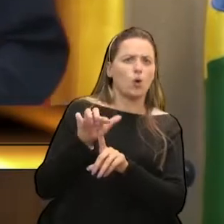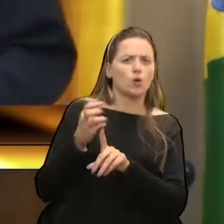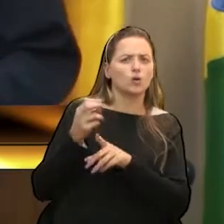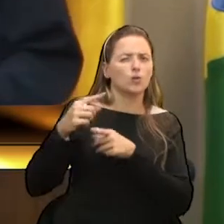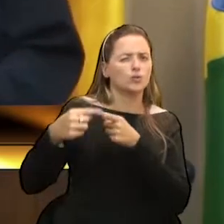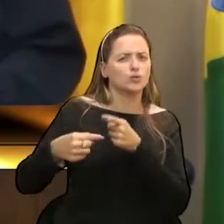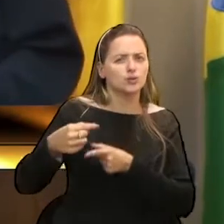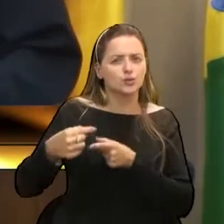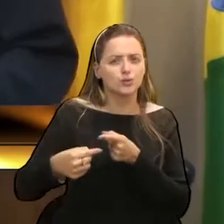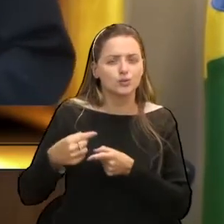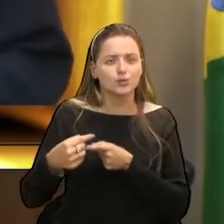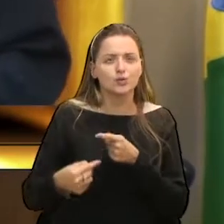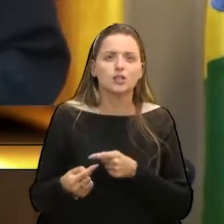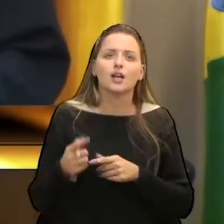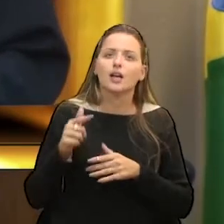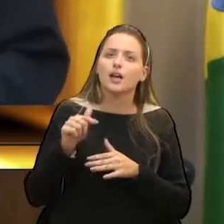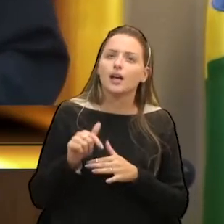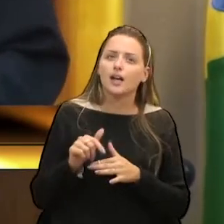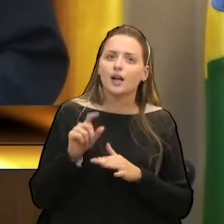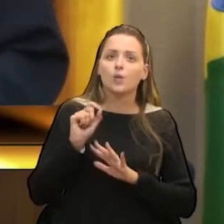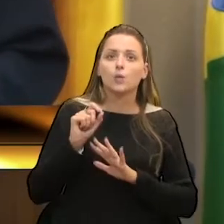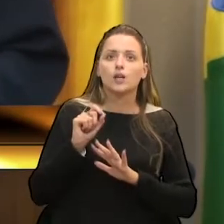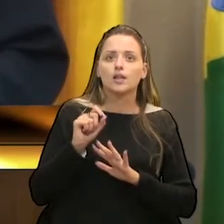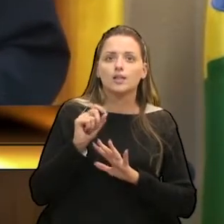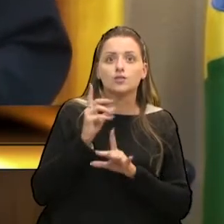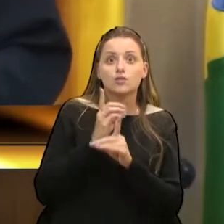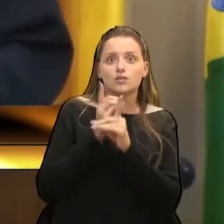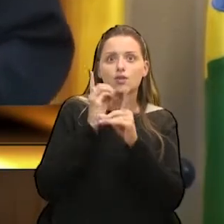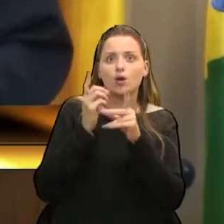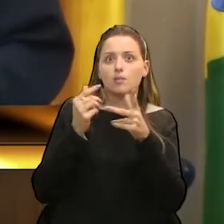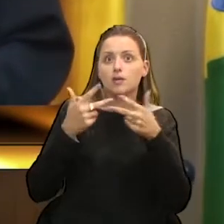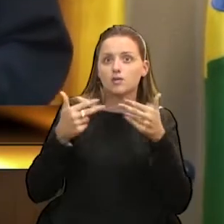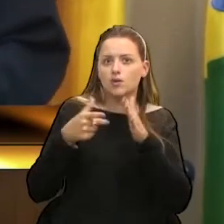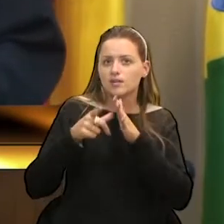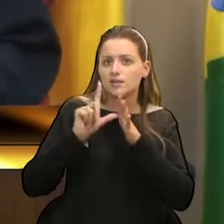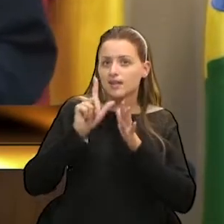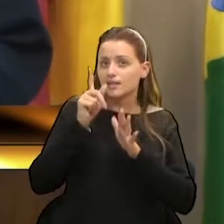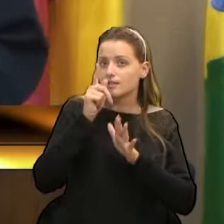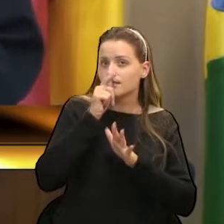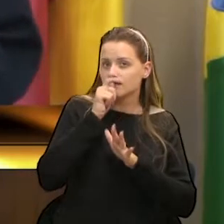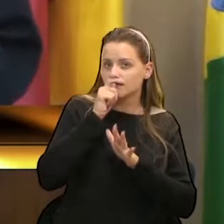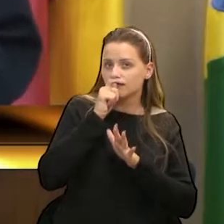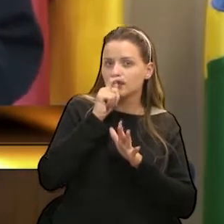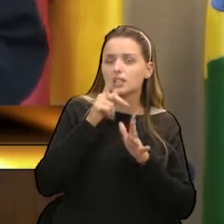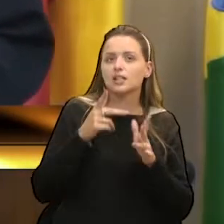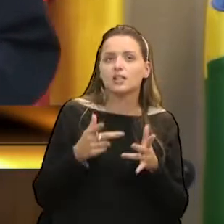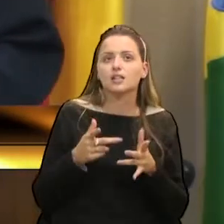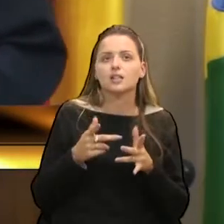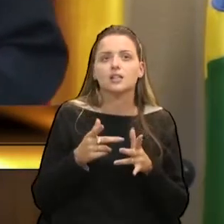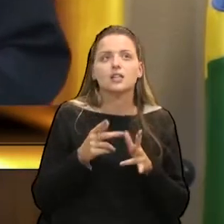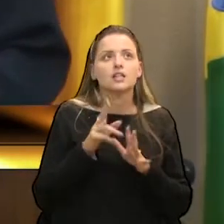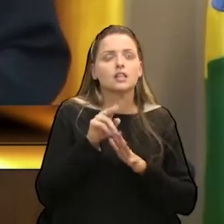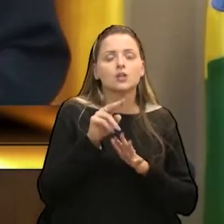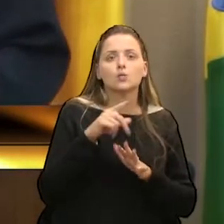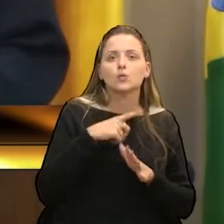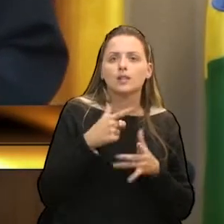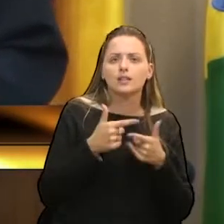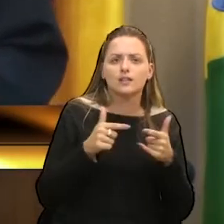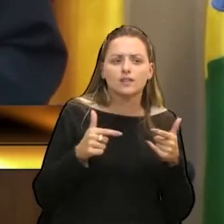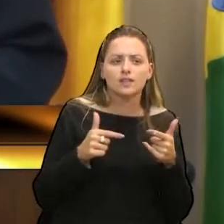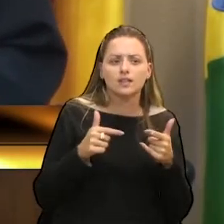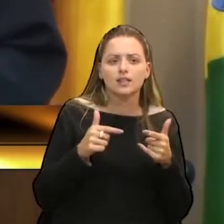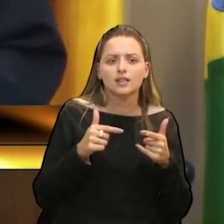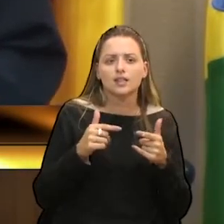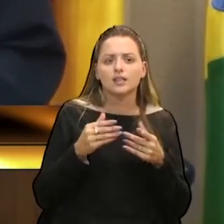afinal, arrancar-lhes os mais íntimos segredos. E nunca também o abismo se mostrou tão dócil, e